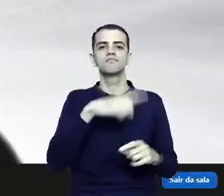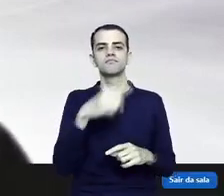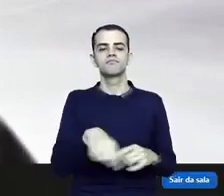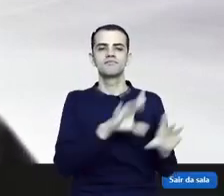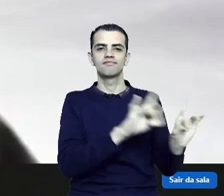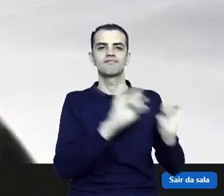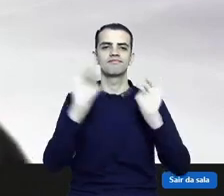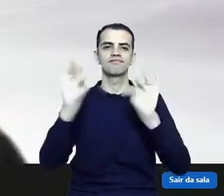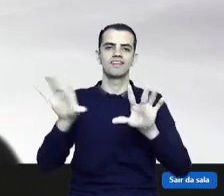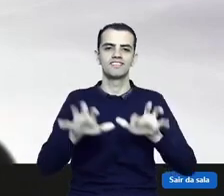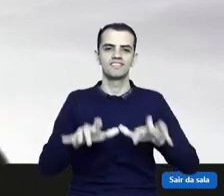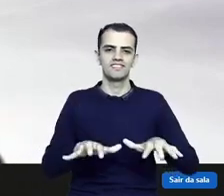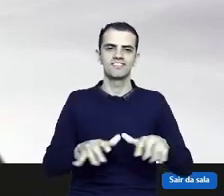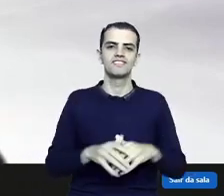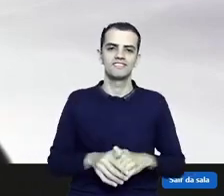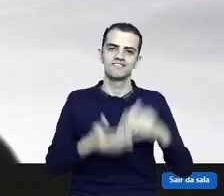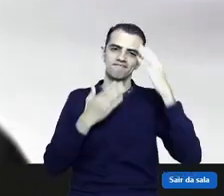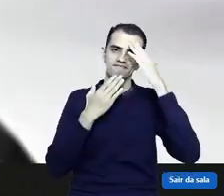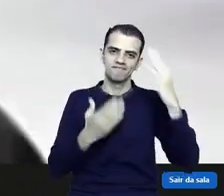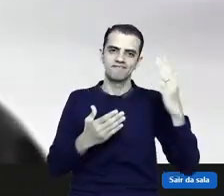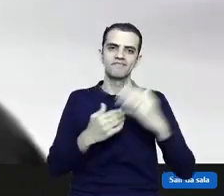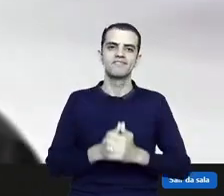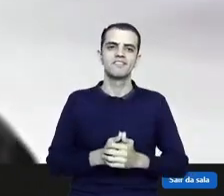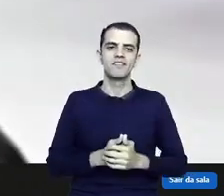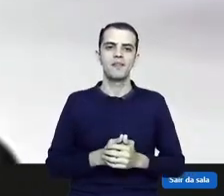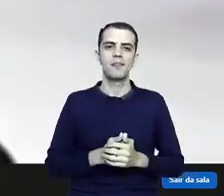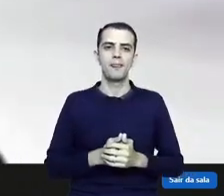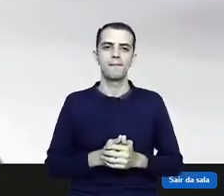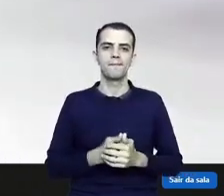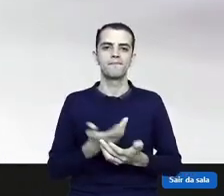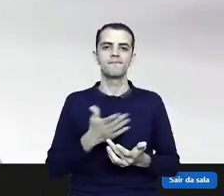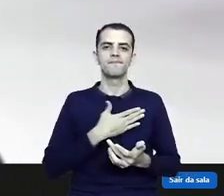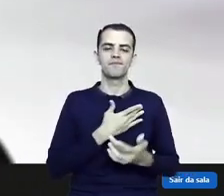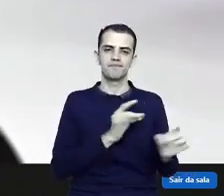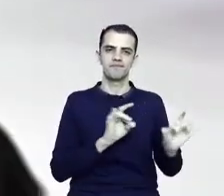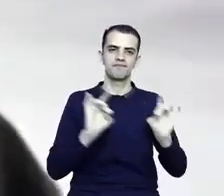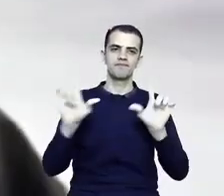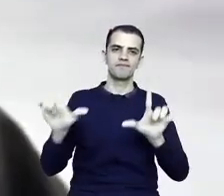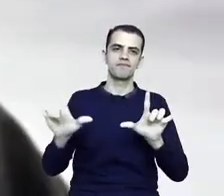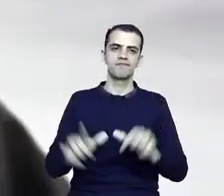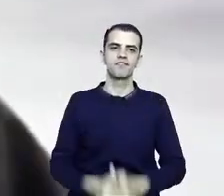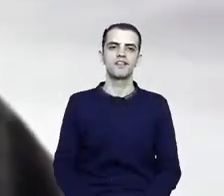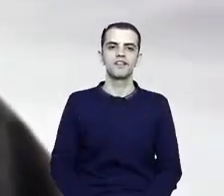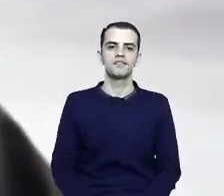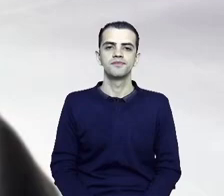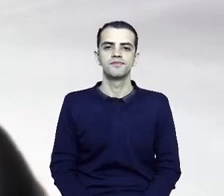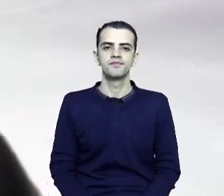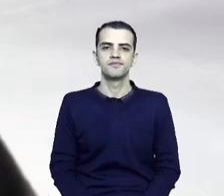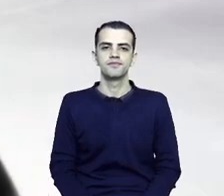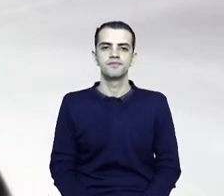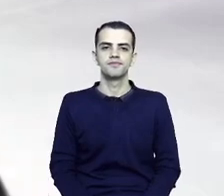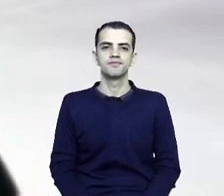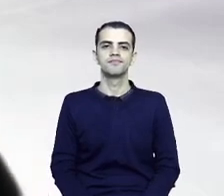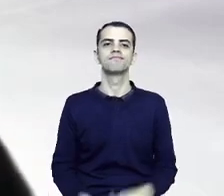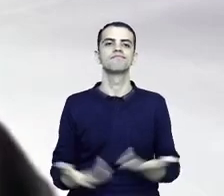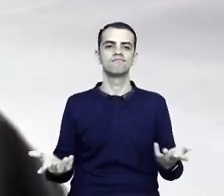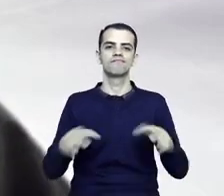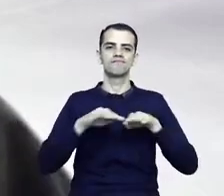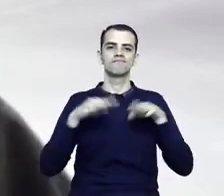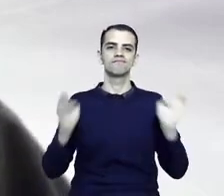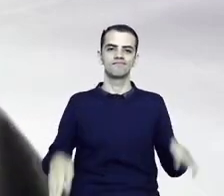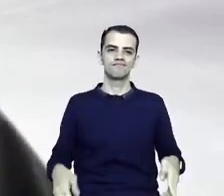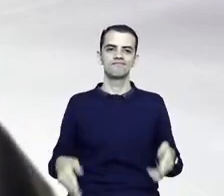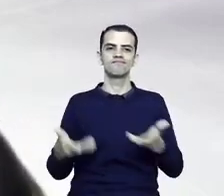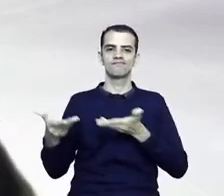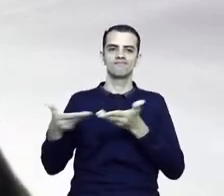compartilhamento da tela, por favor. Obrigado. Ótimo. Então, essa é a mesa que está